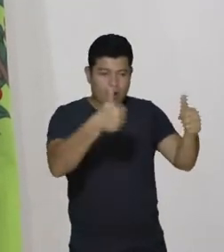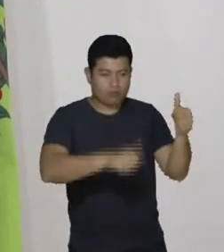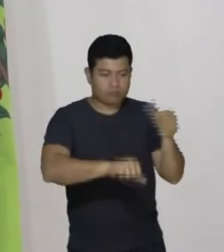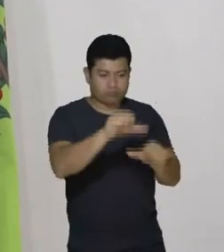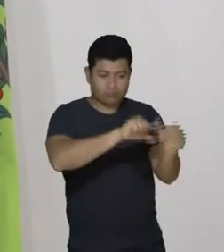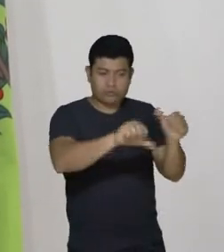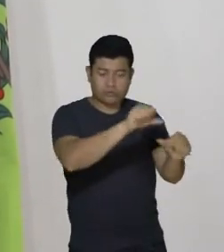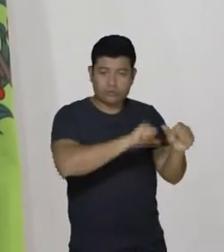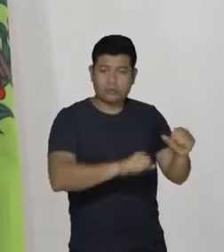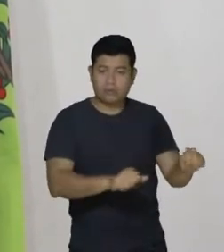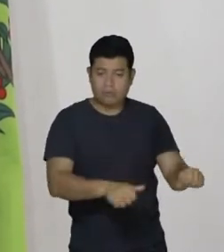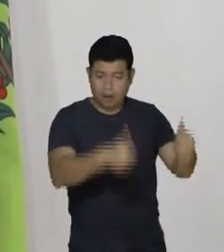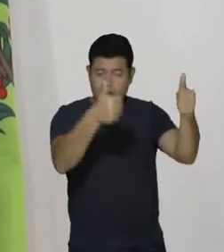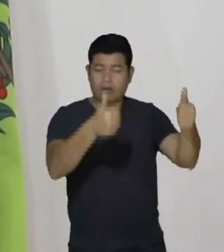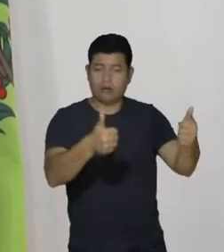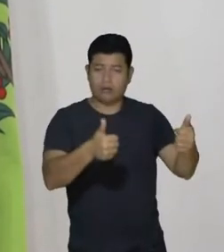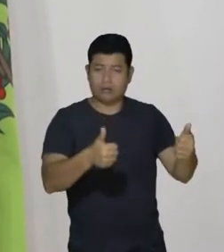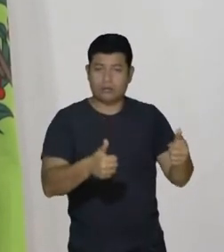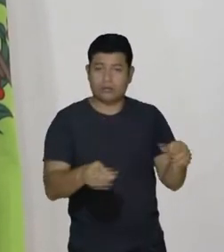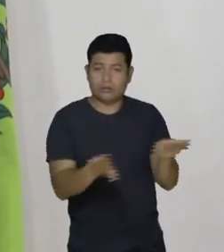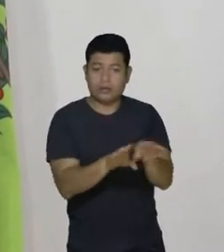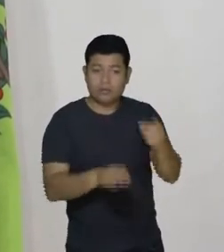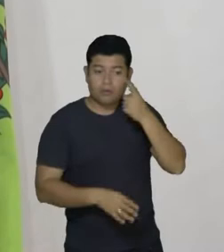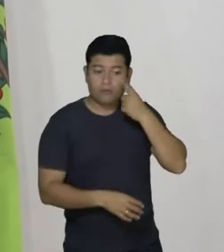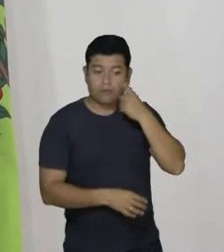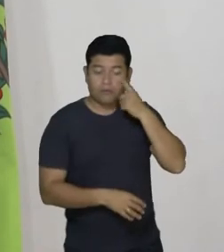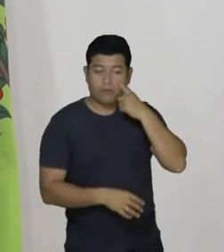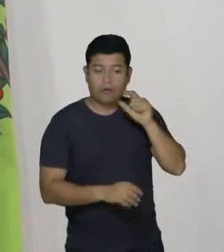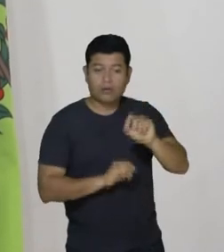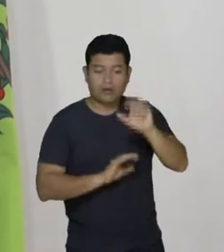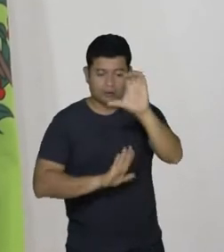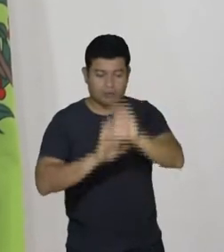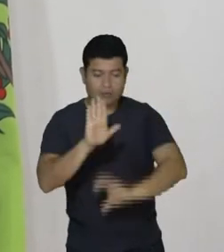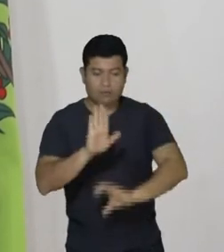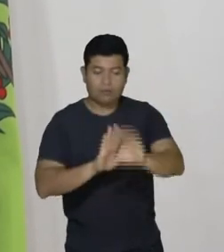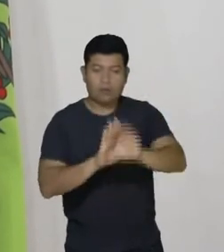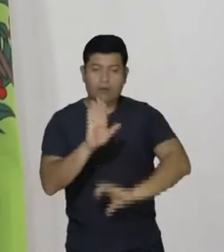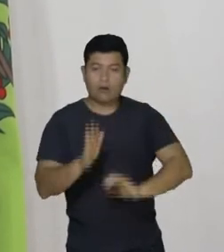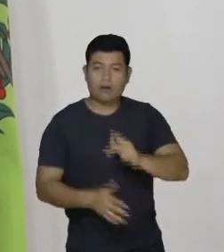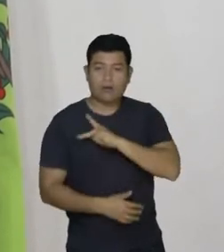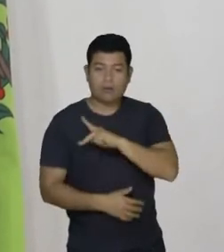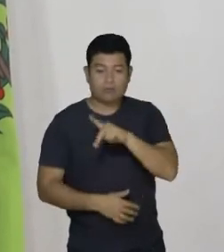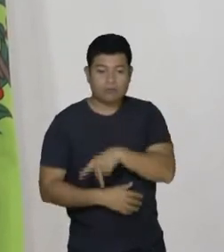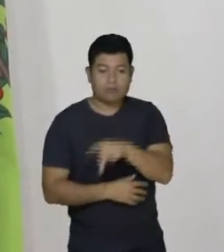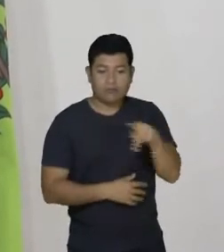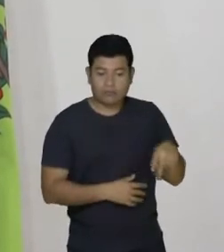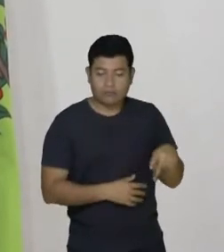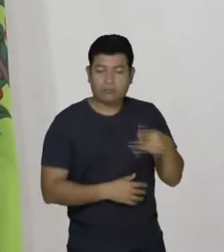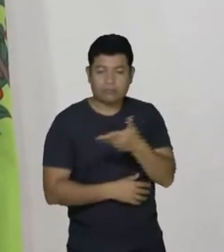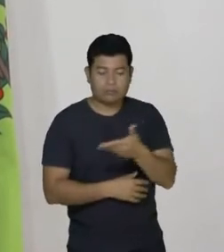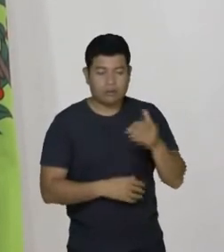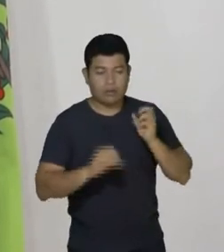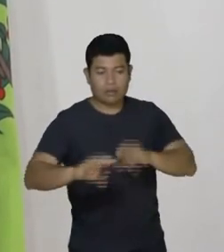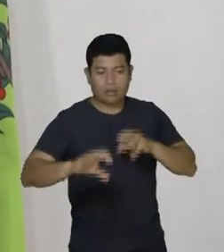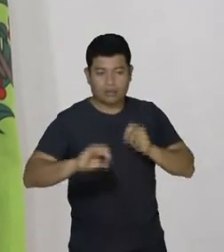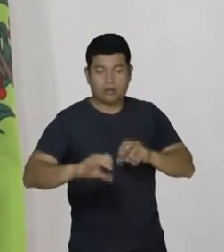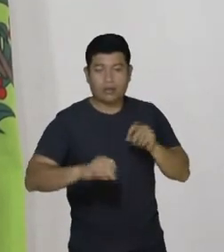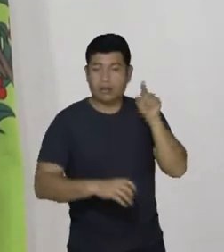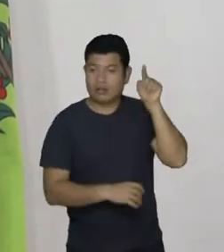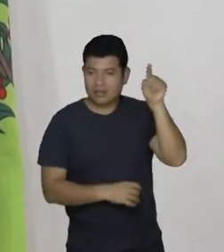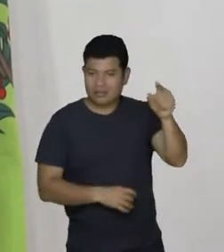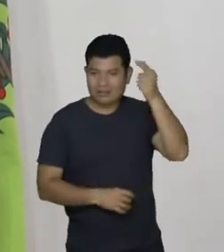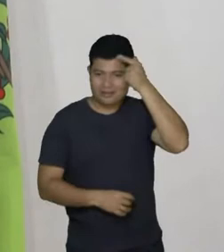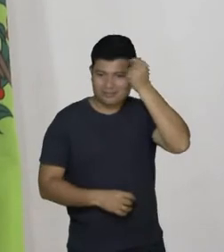verificação do currículo dos professores que ministravam aula lá.